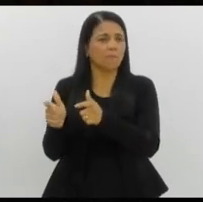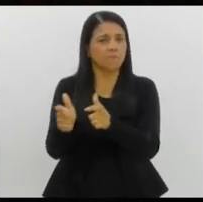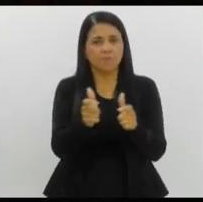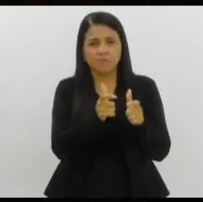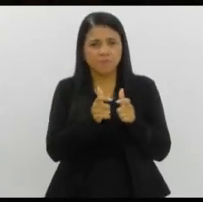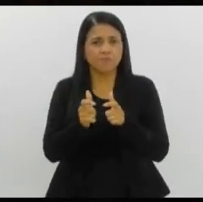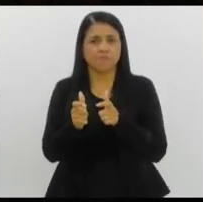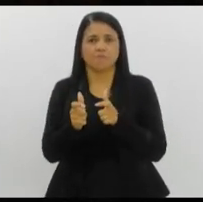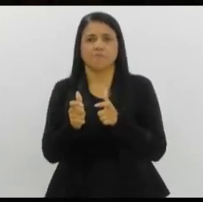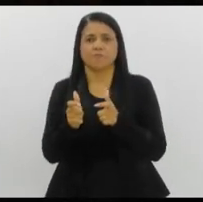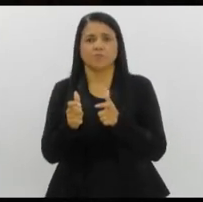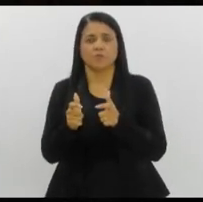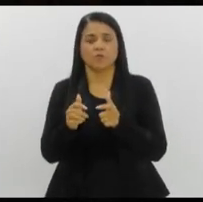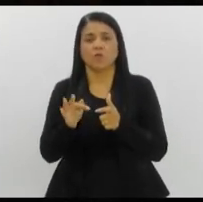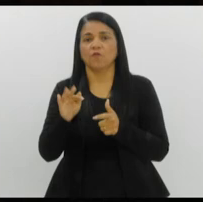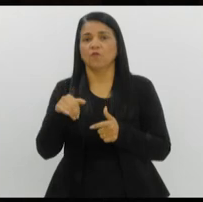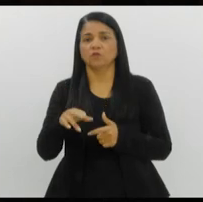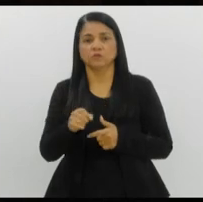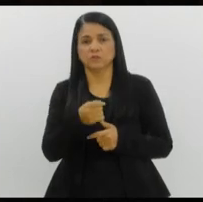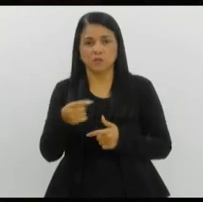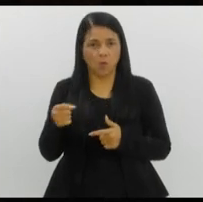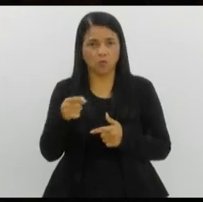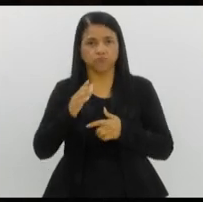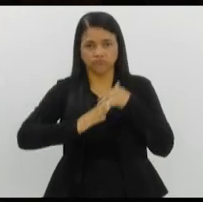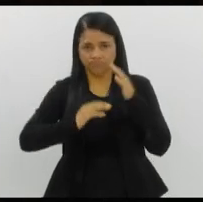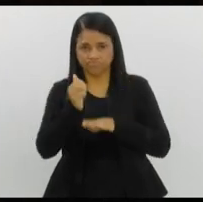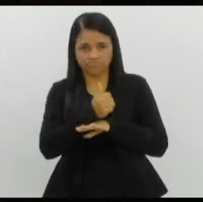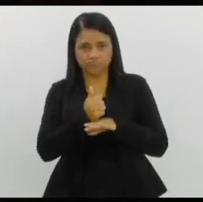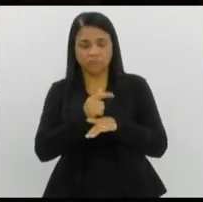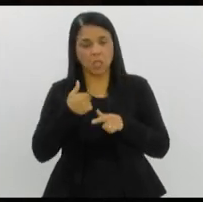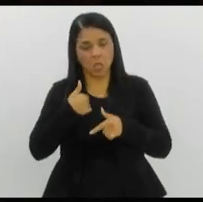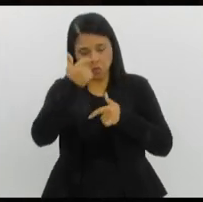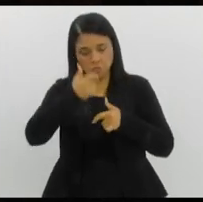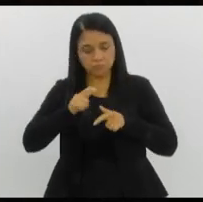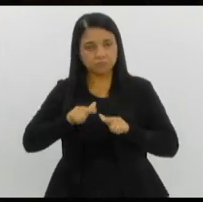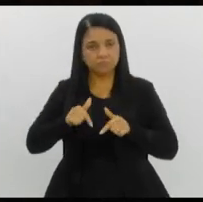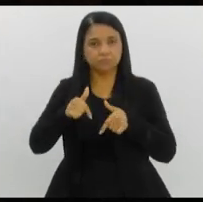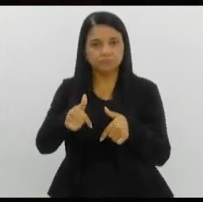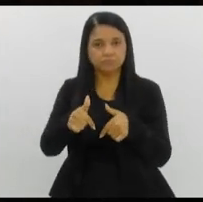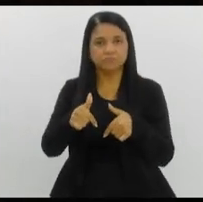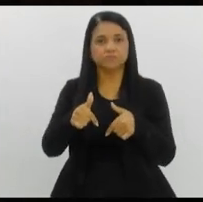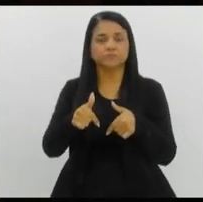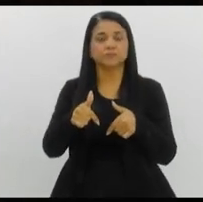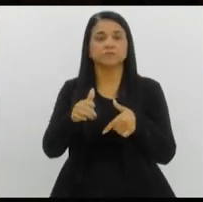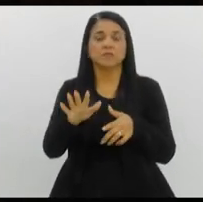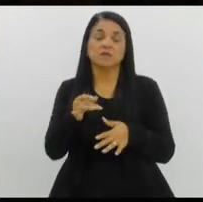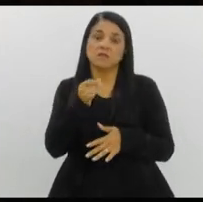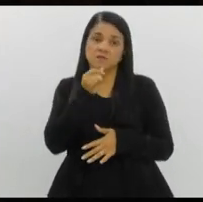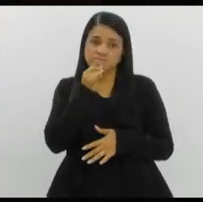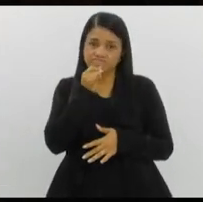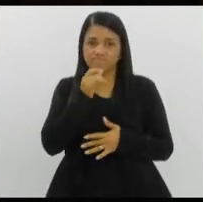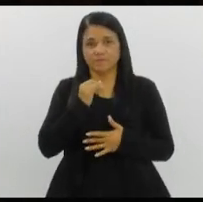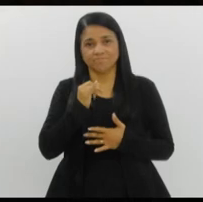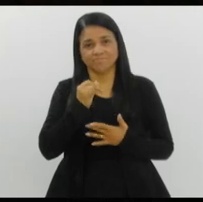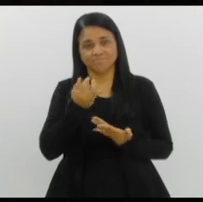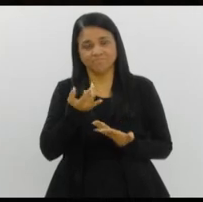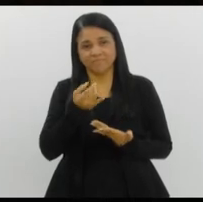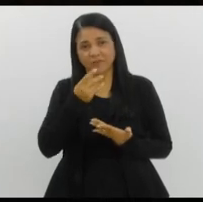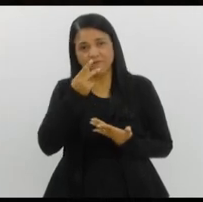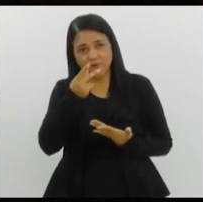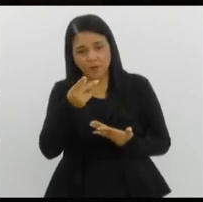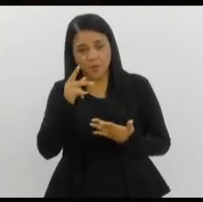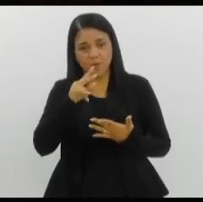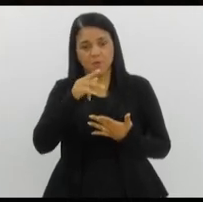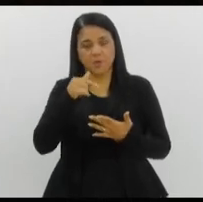que eu, porventura, estivesse exercendo. Dizer que, infelizmente, o que